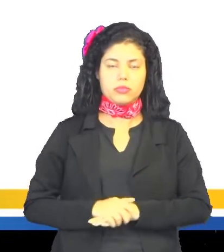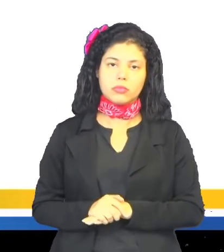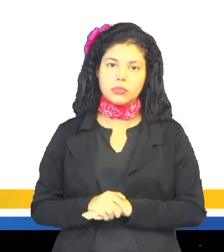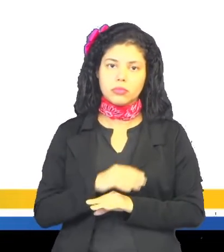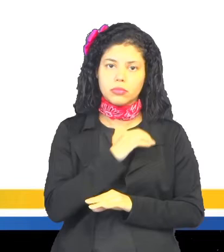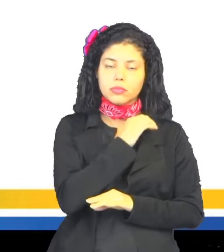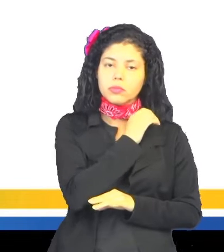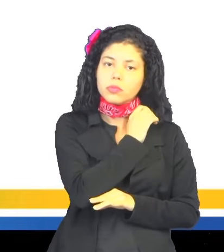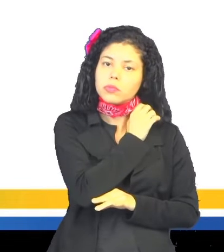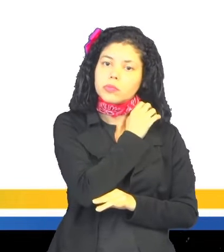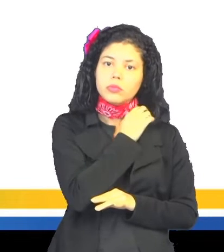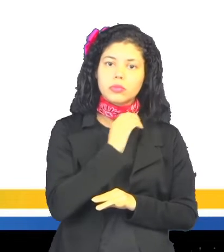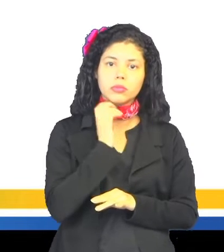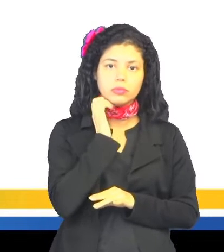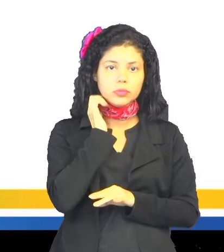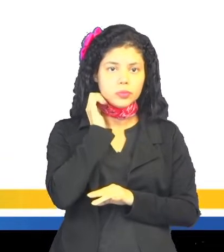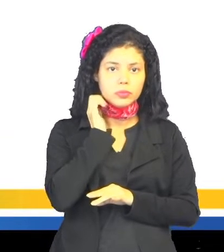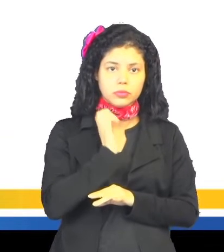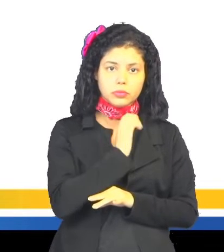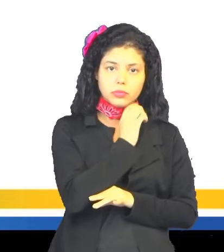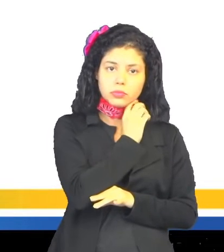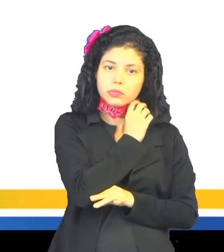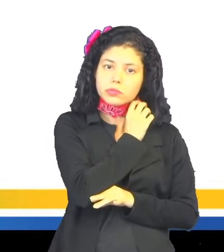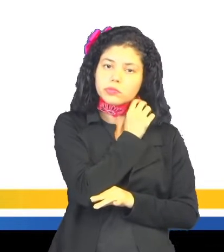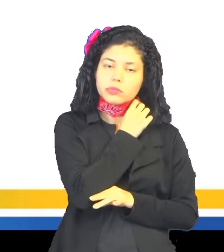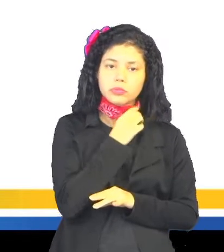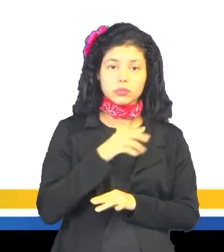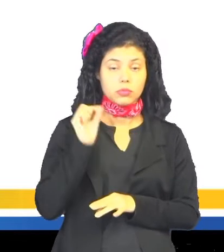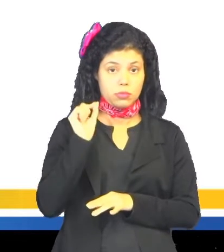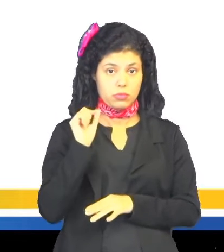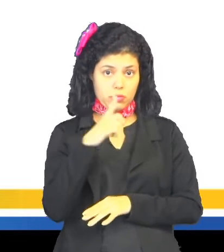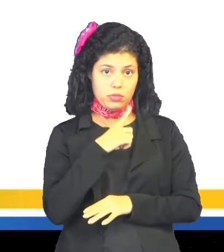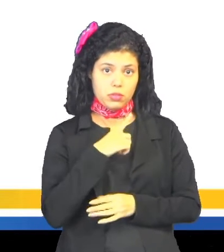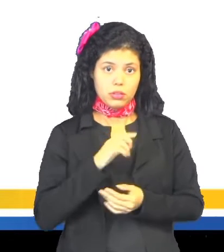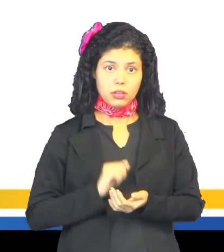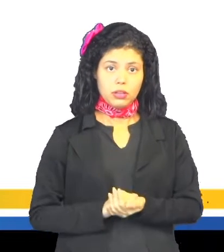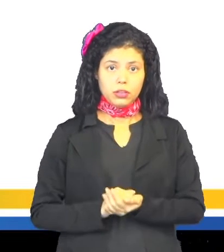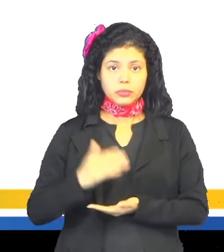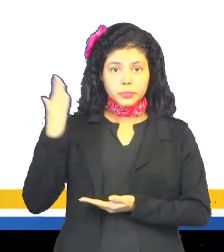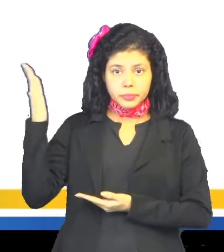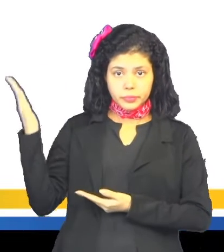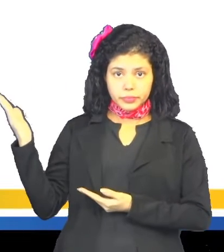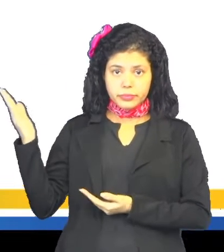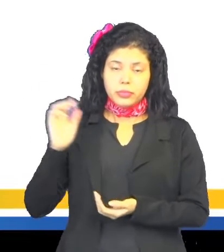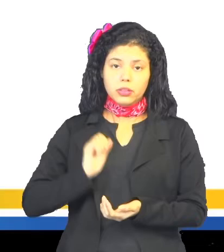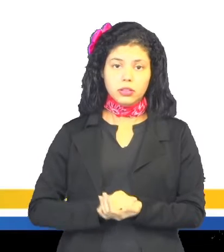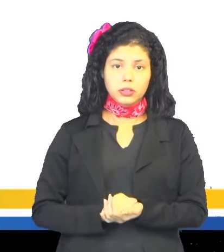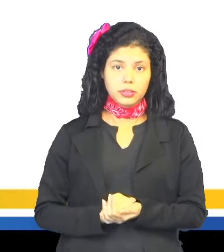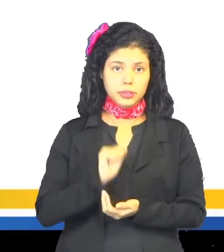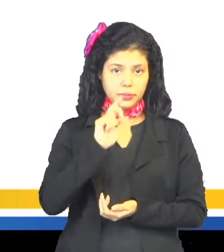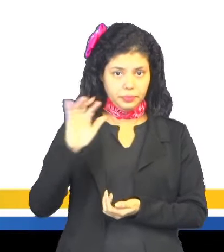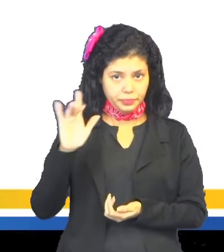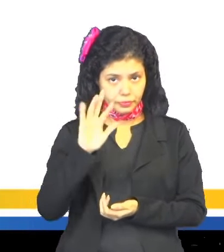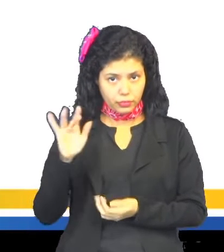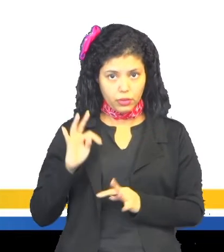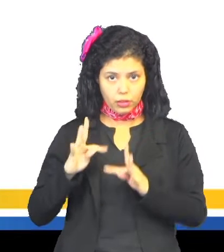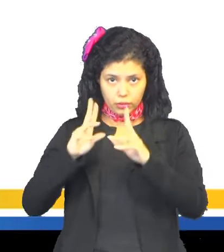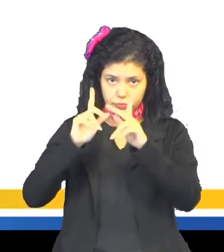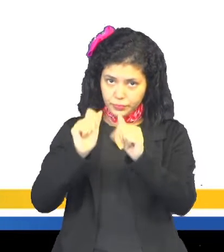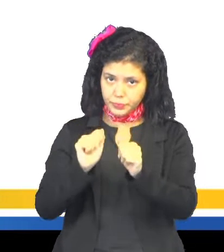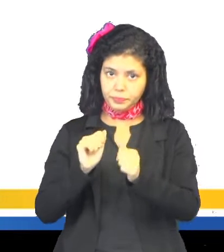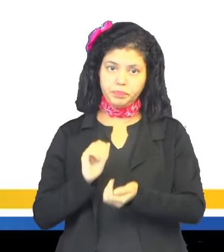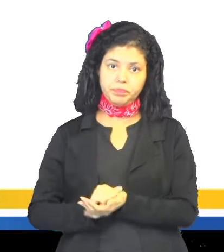existe uma lenda espanhola galera professor que é que nós temos a lenda espanhola pai na tela né Nós temos o alfabeto